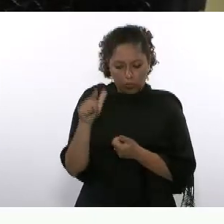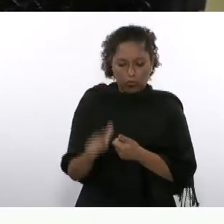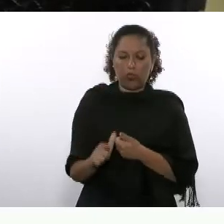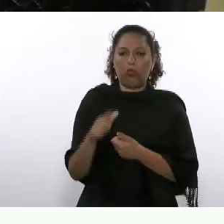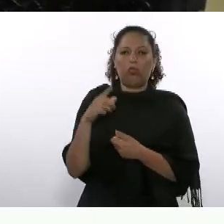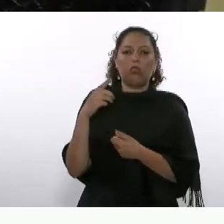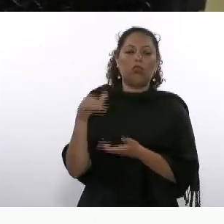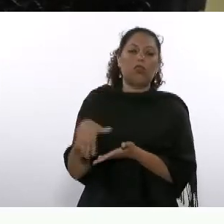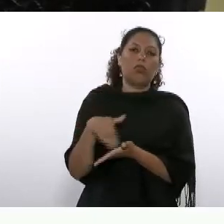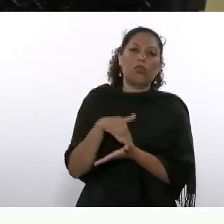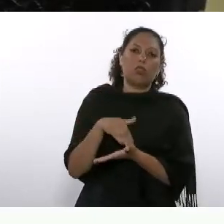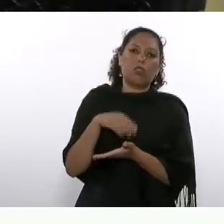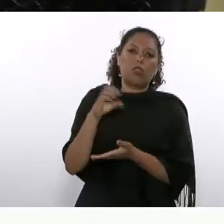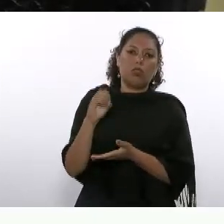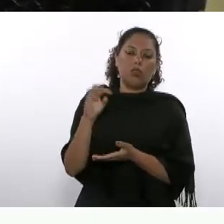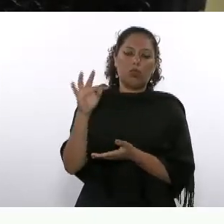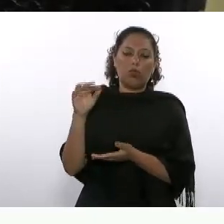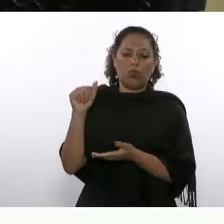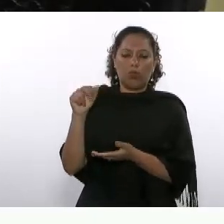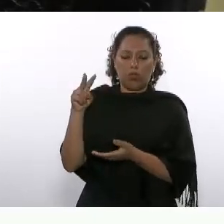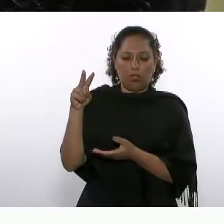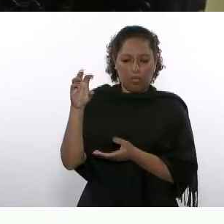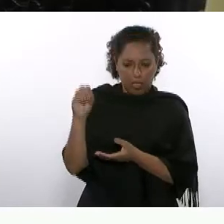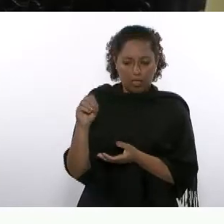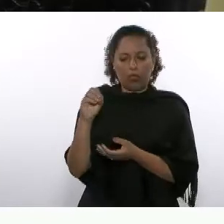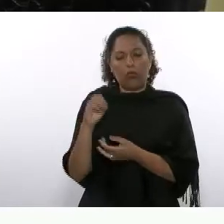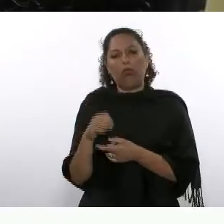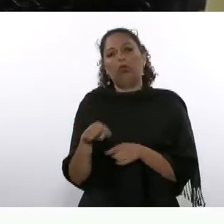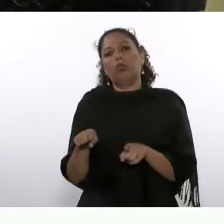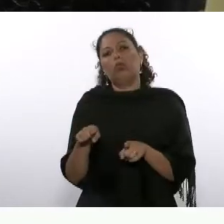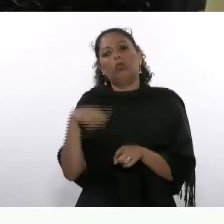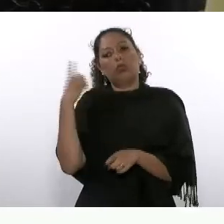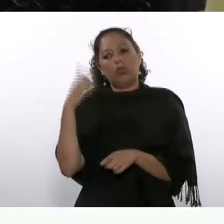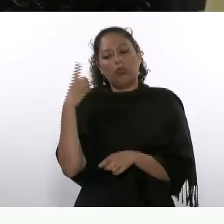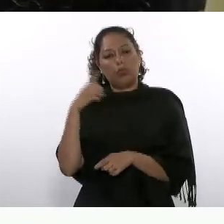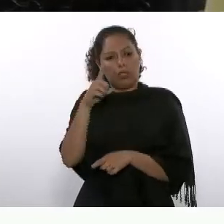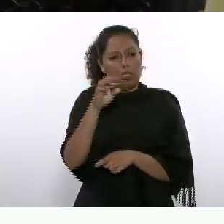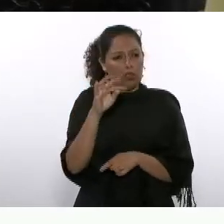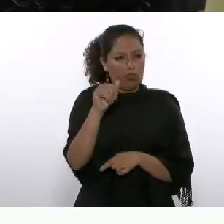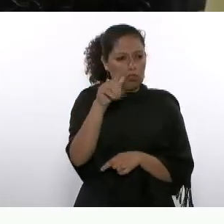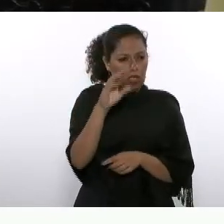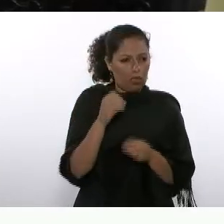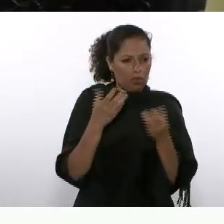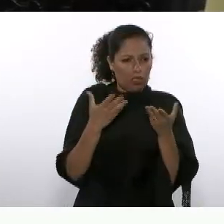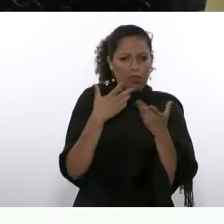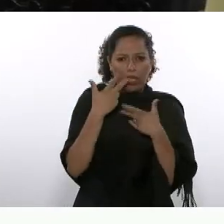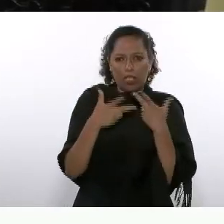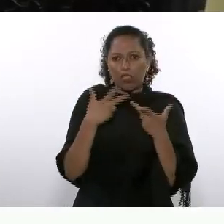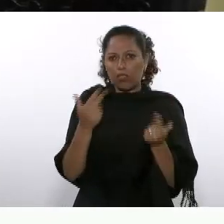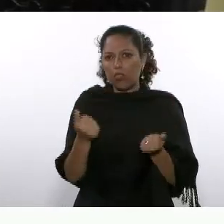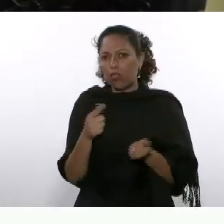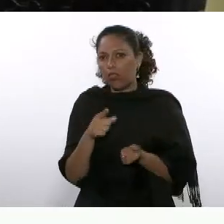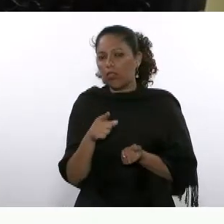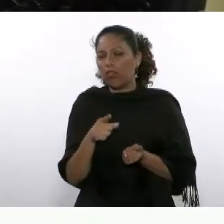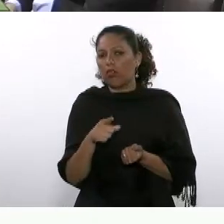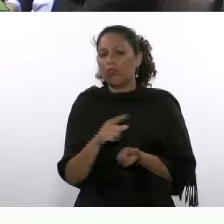ao secretário de Turismo, Otávio Leite. Deputado Tiago Pampolha, quer fazer uso da palavra?